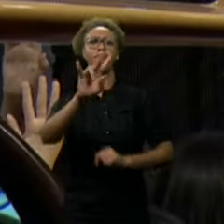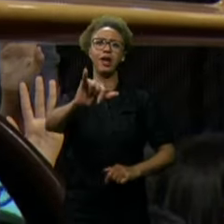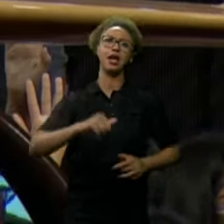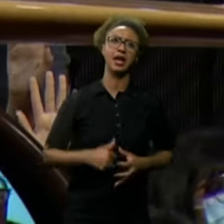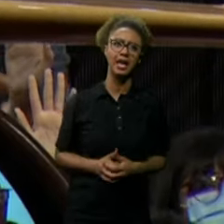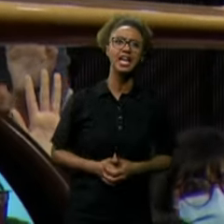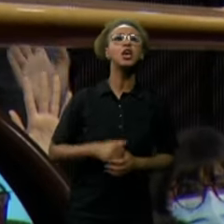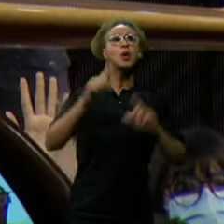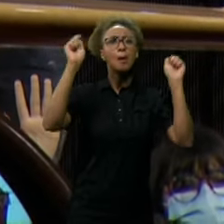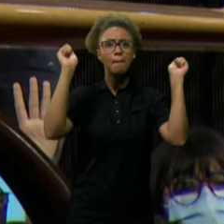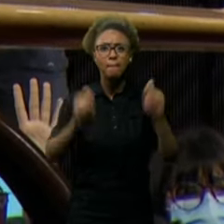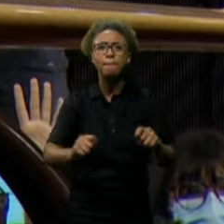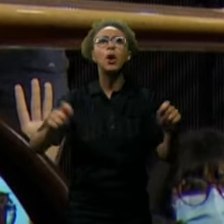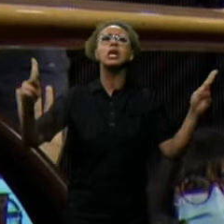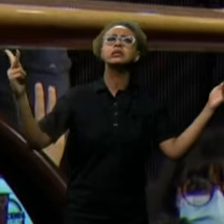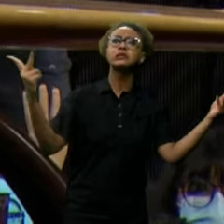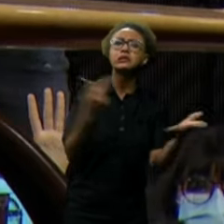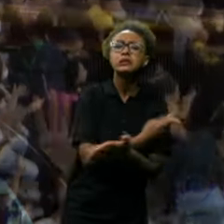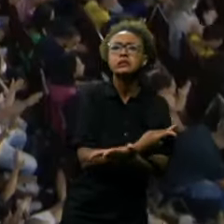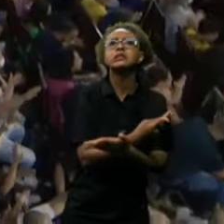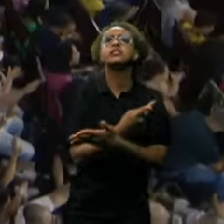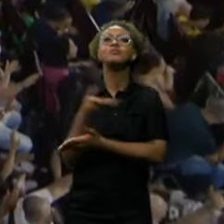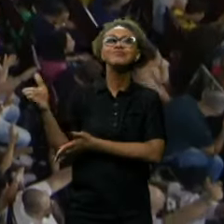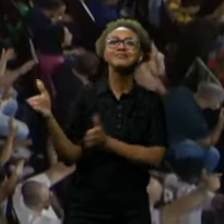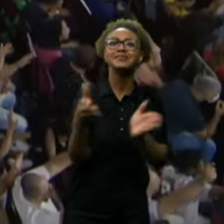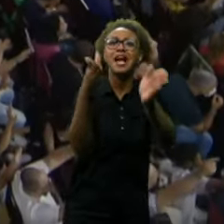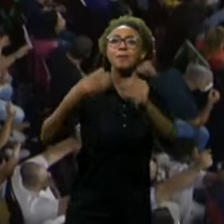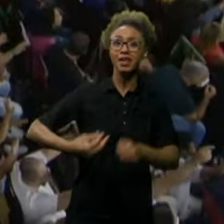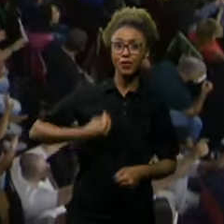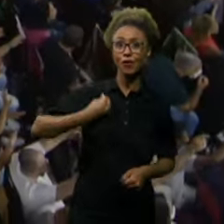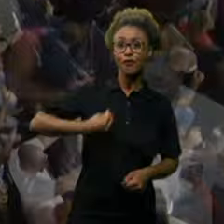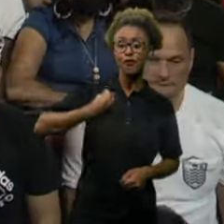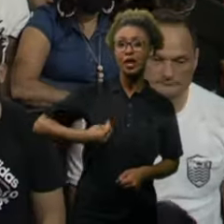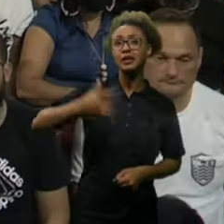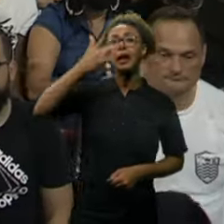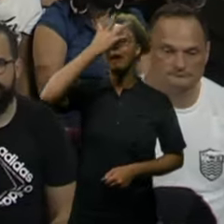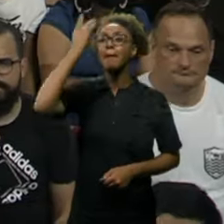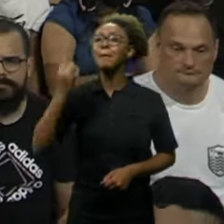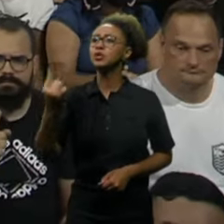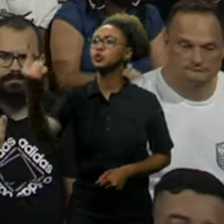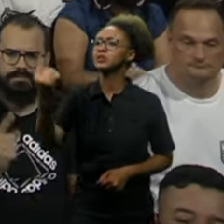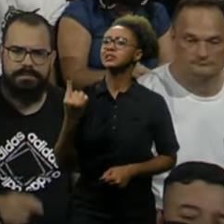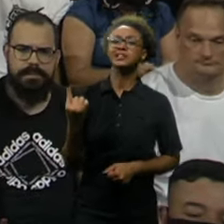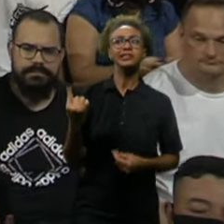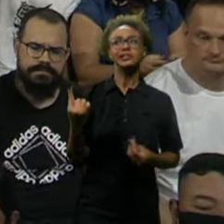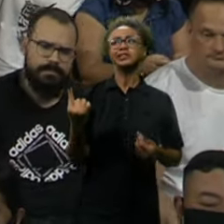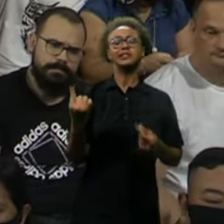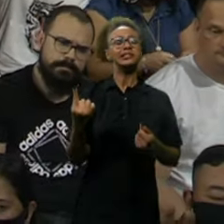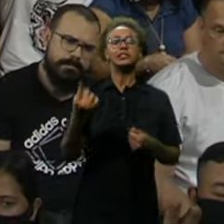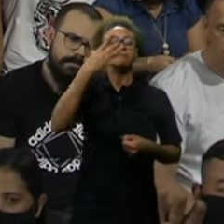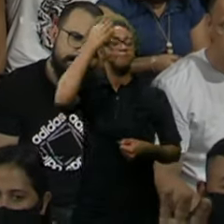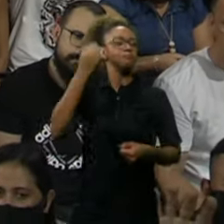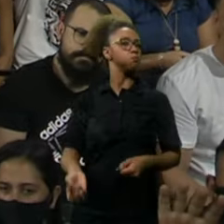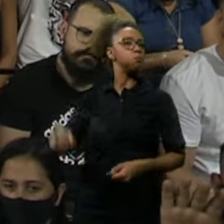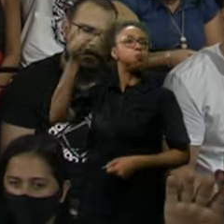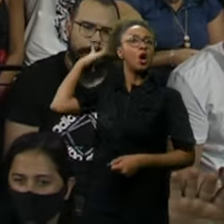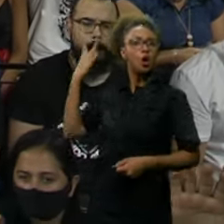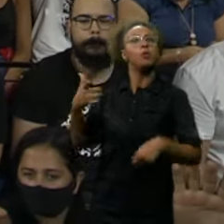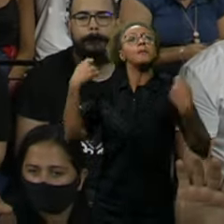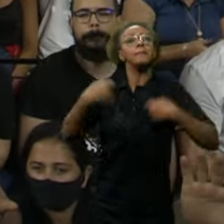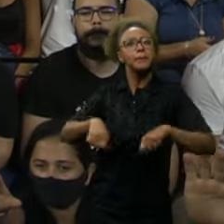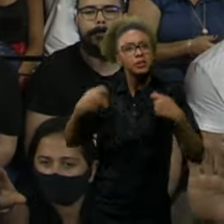você vai encontrar no caminho da sua chegada pessoas que você precisou precisou deixar no dia da sua